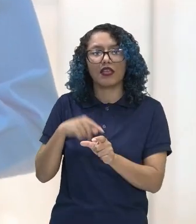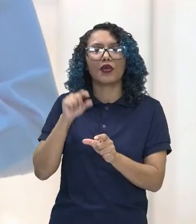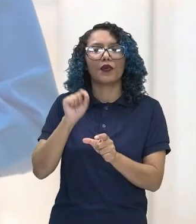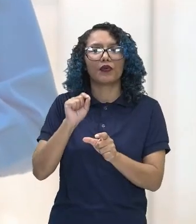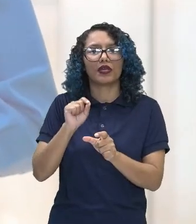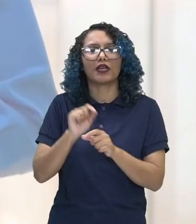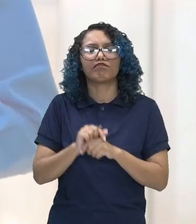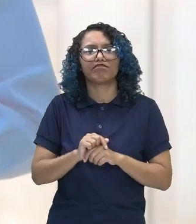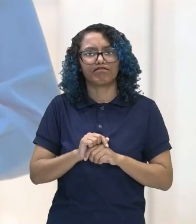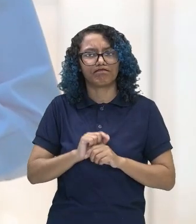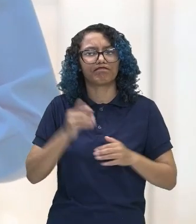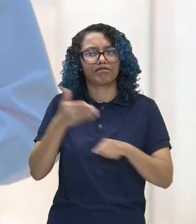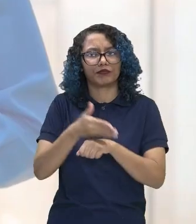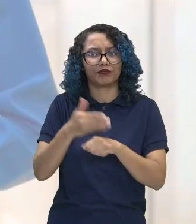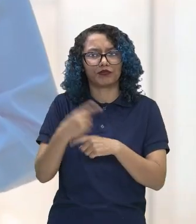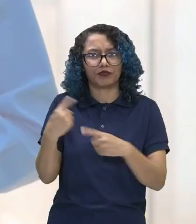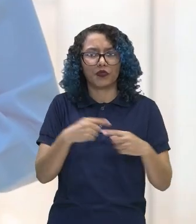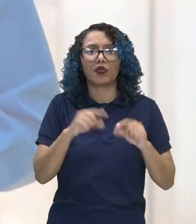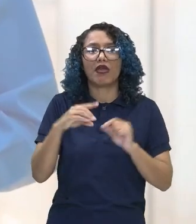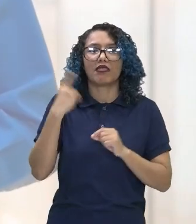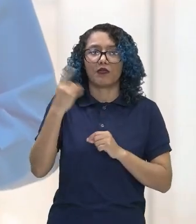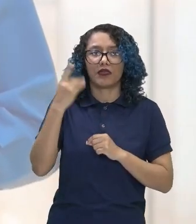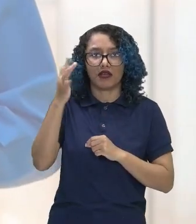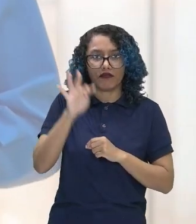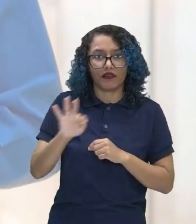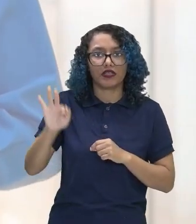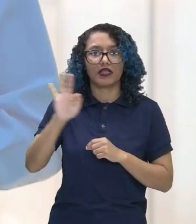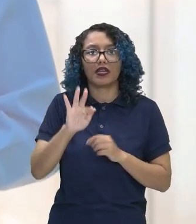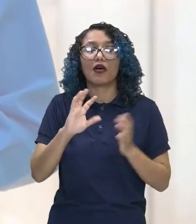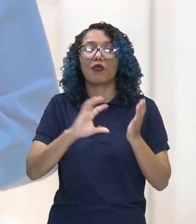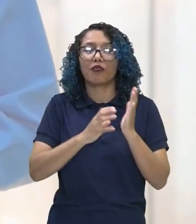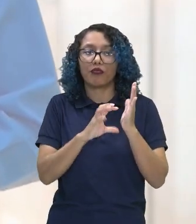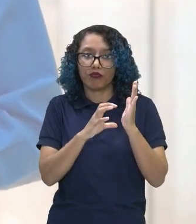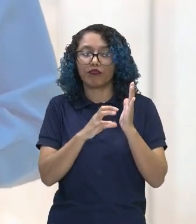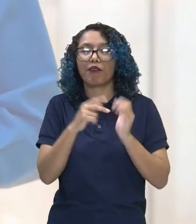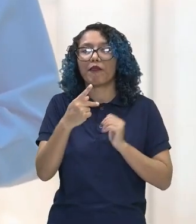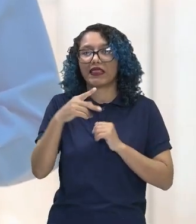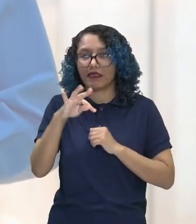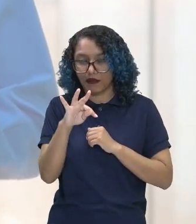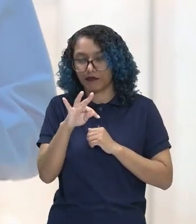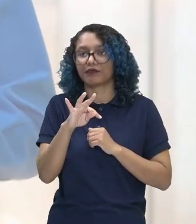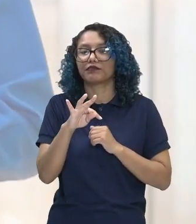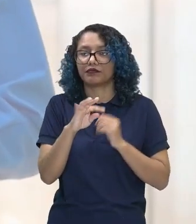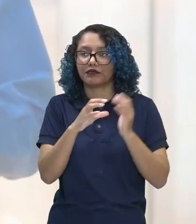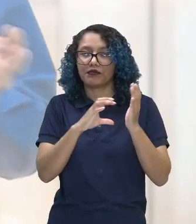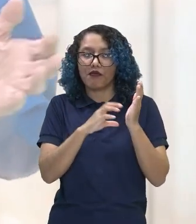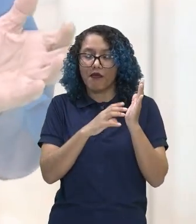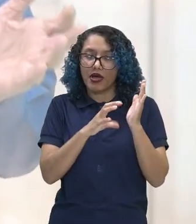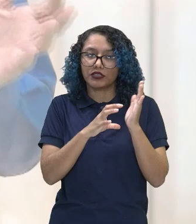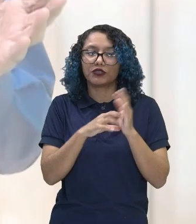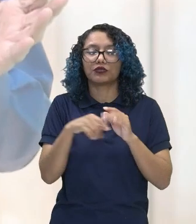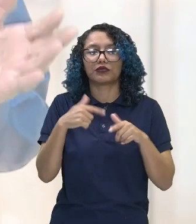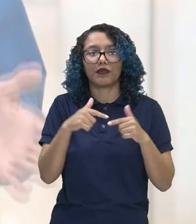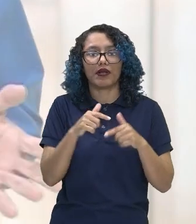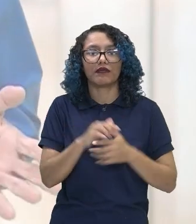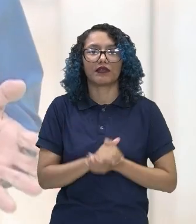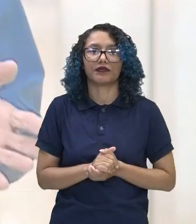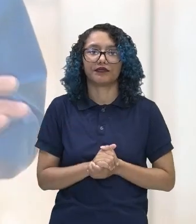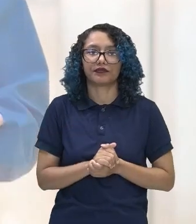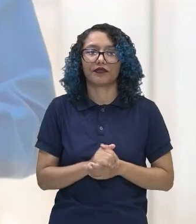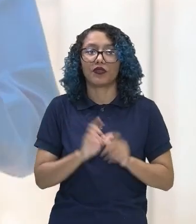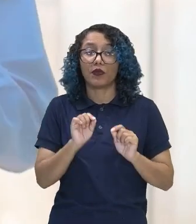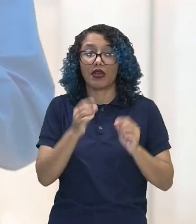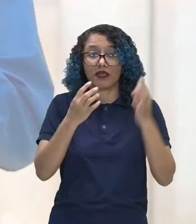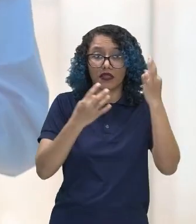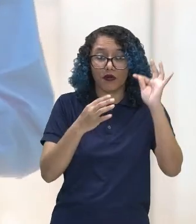engajou-se politicamente como deputado federal pelo Partido dos Trabalhadores, o PT, ligando teoria e prática